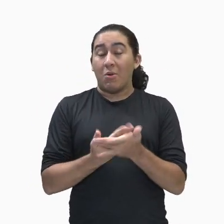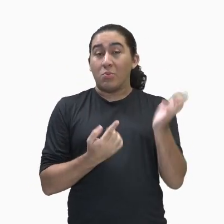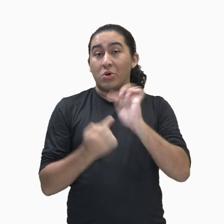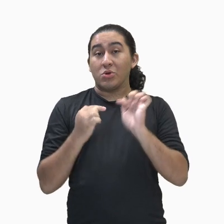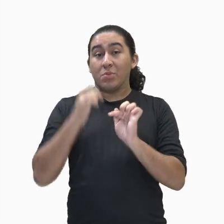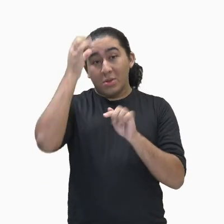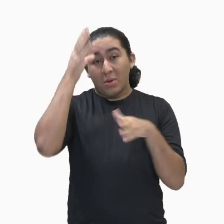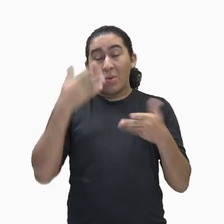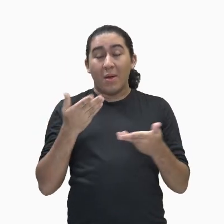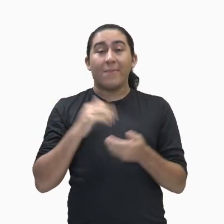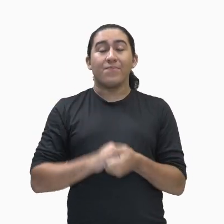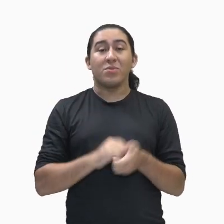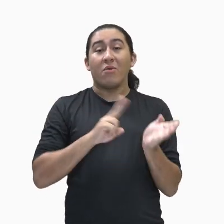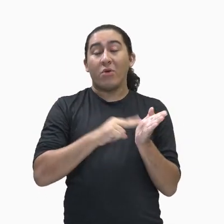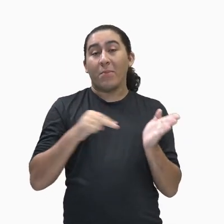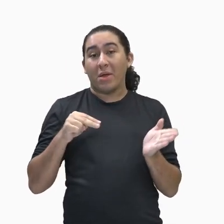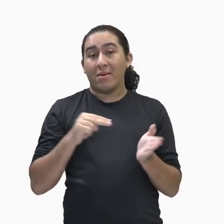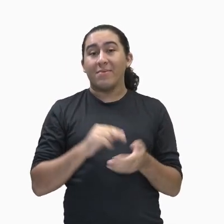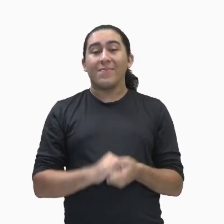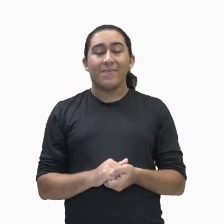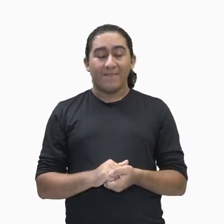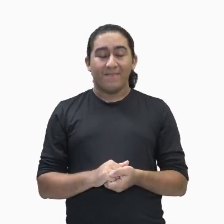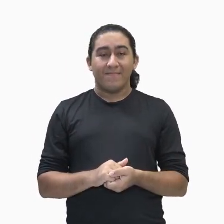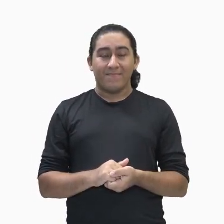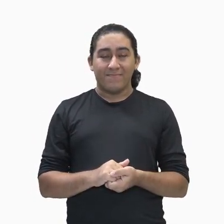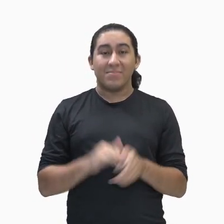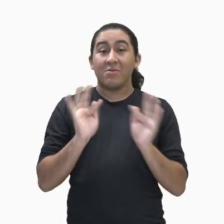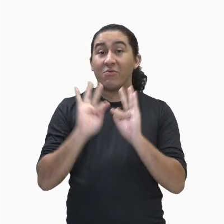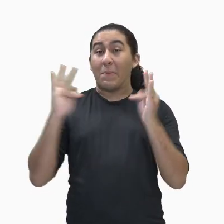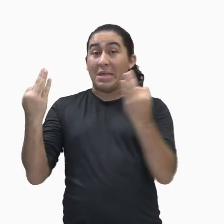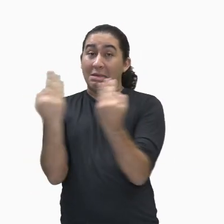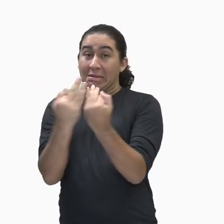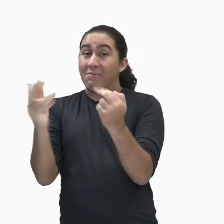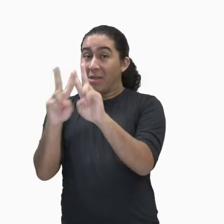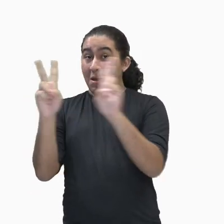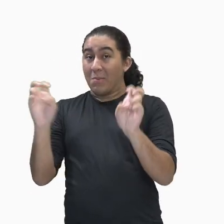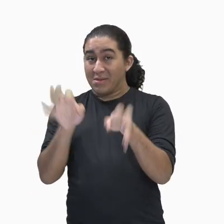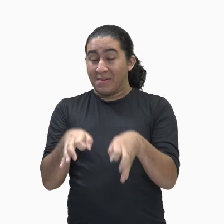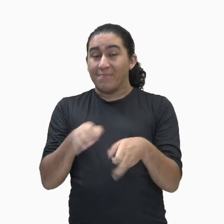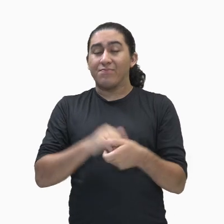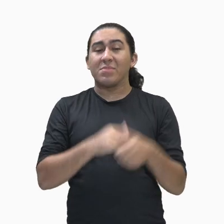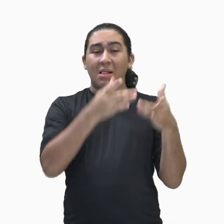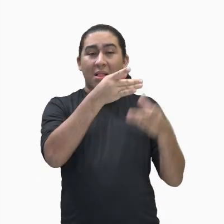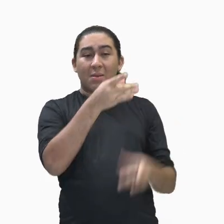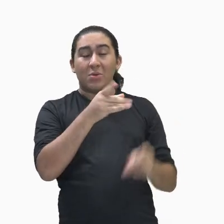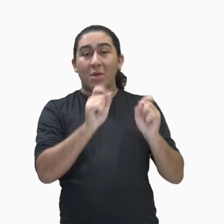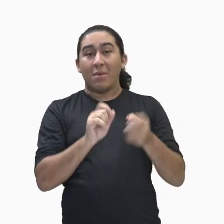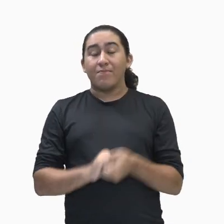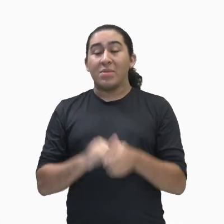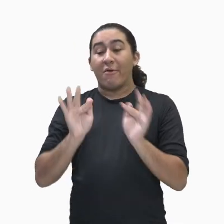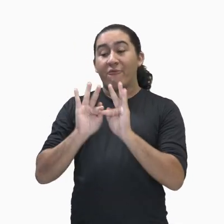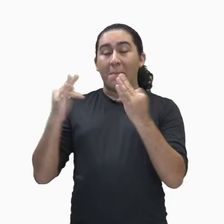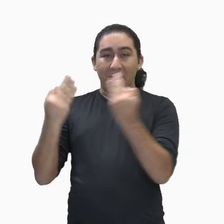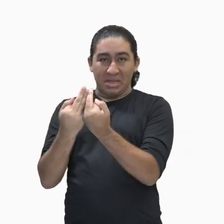conhecimento é vocabulary. Vocabulary sobre family. Então, detalhamento, vocabulário